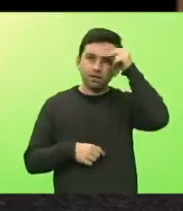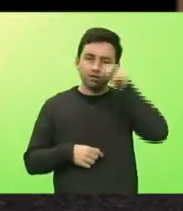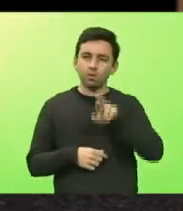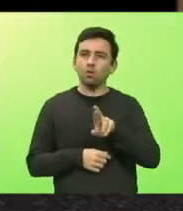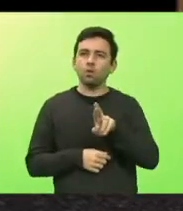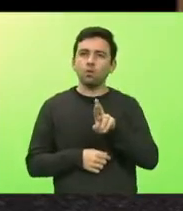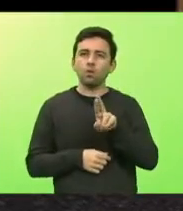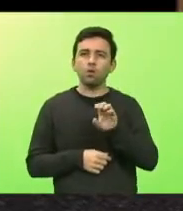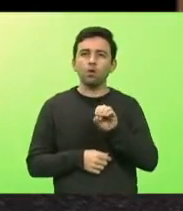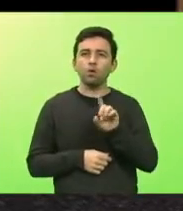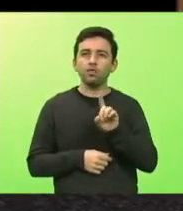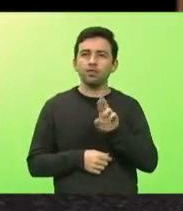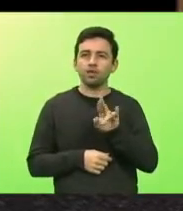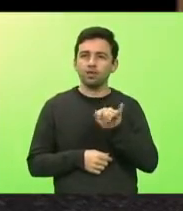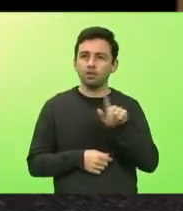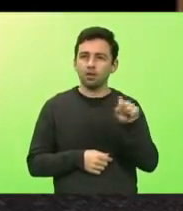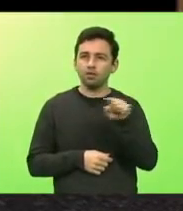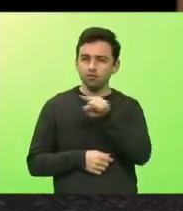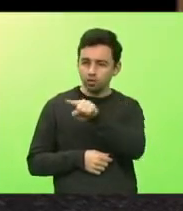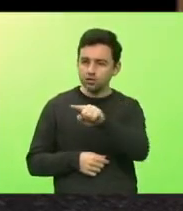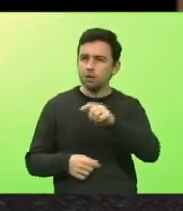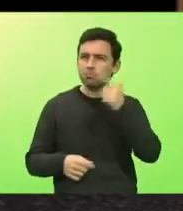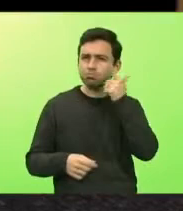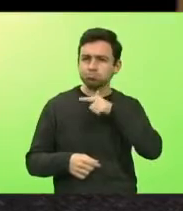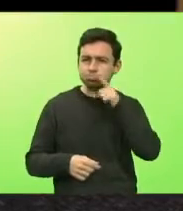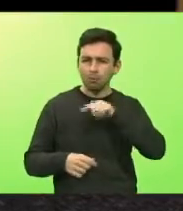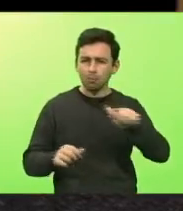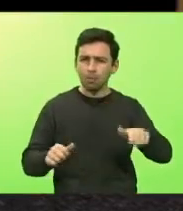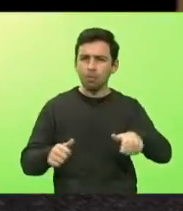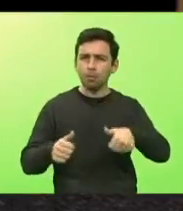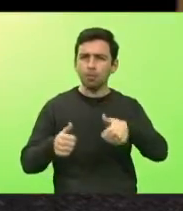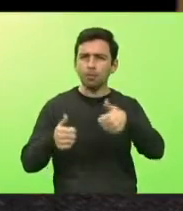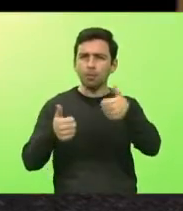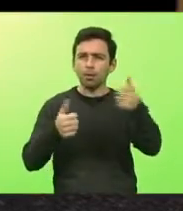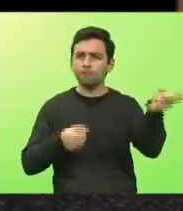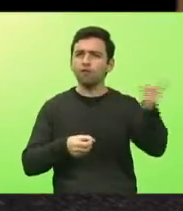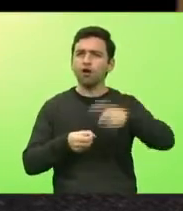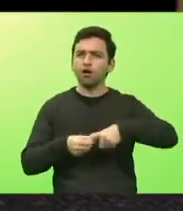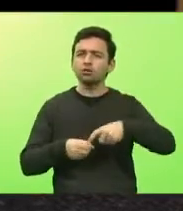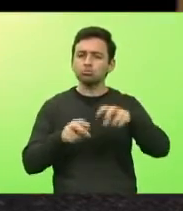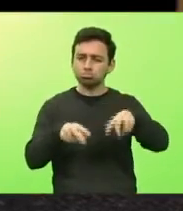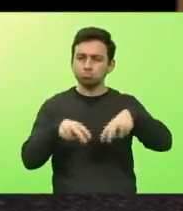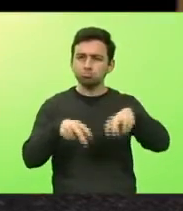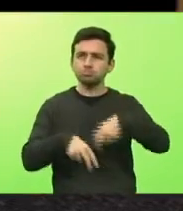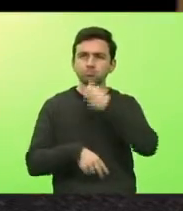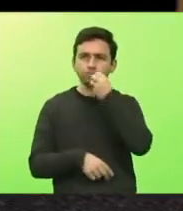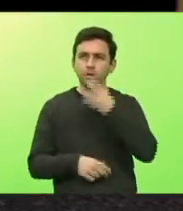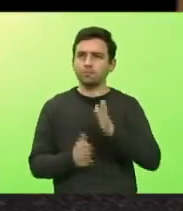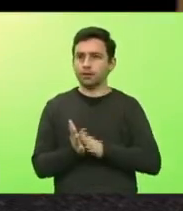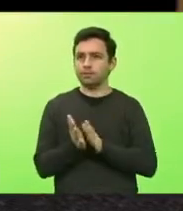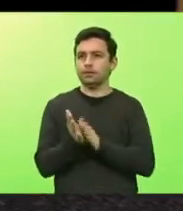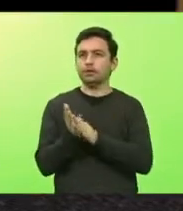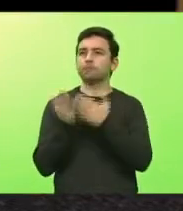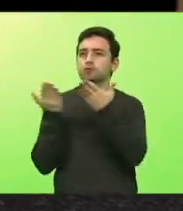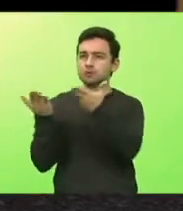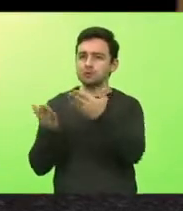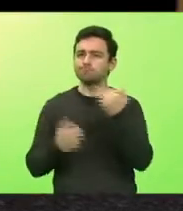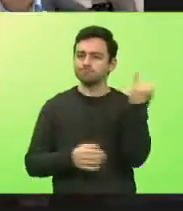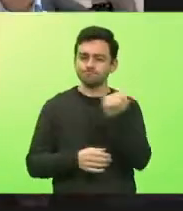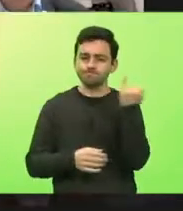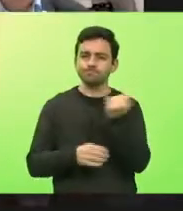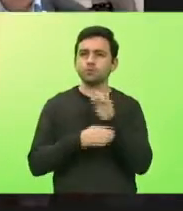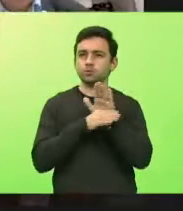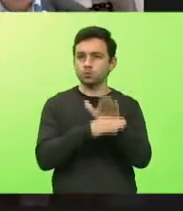fundamental nessa reestruturação, nesse recomeço desses agricultores. Então, parabéns e conte com o nosso apoio. O senhor foi fundamental nesse momento.